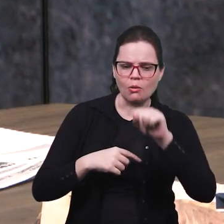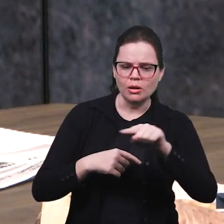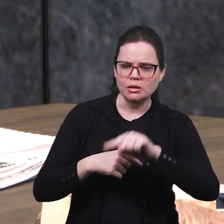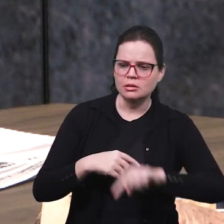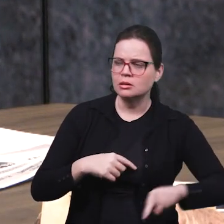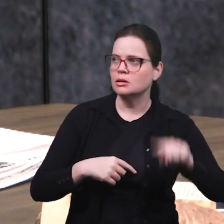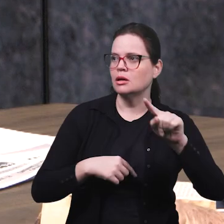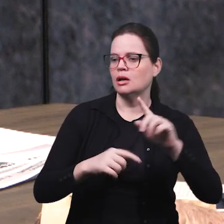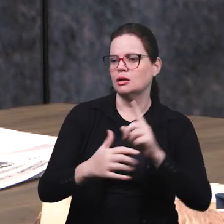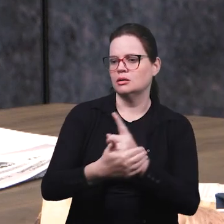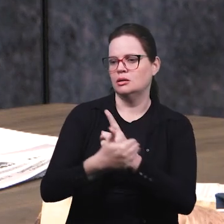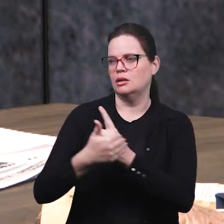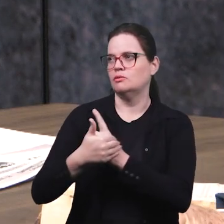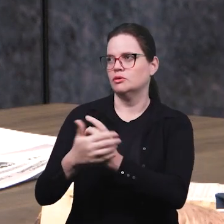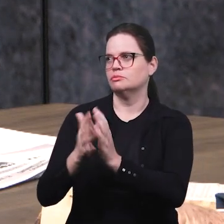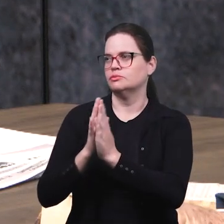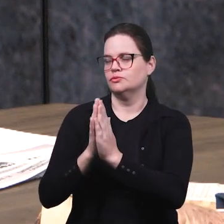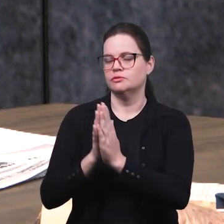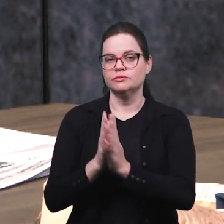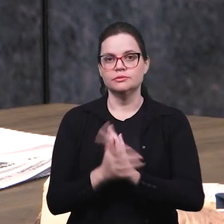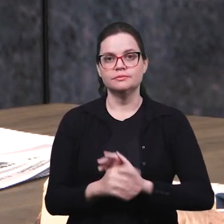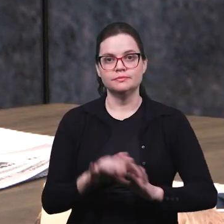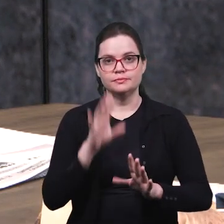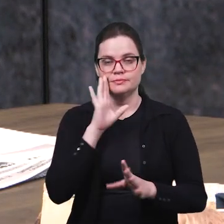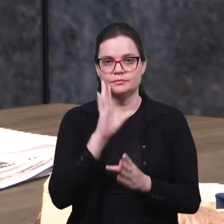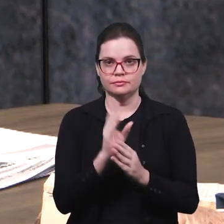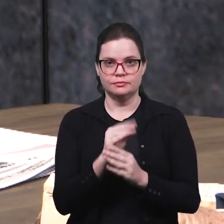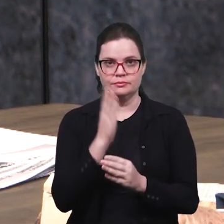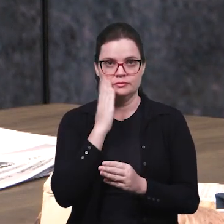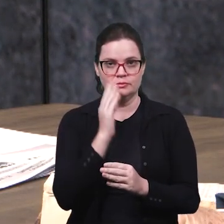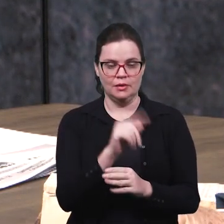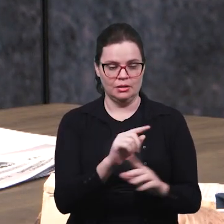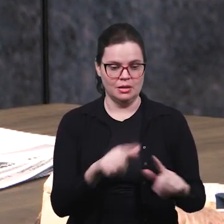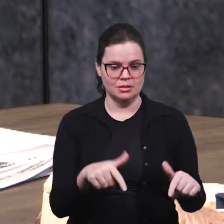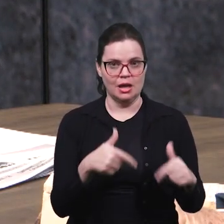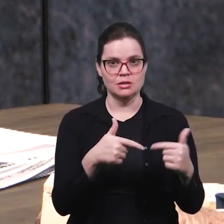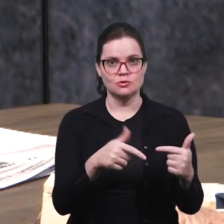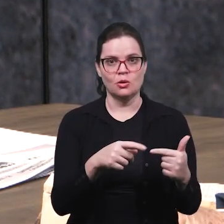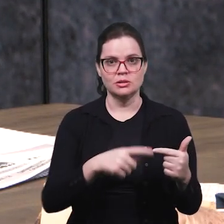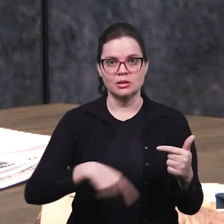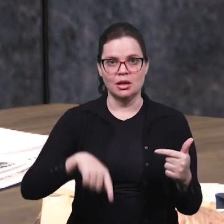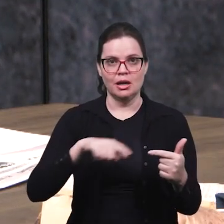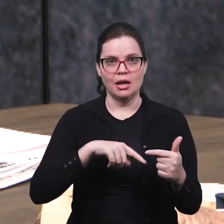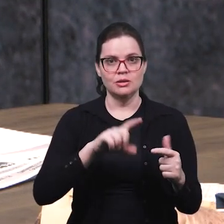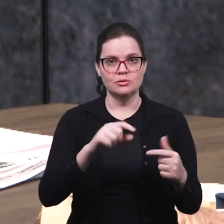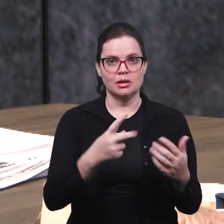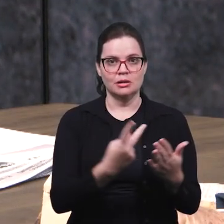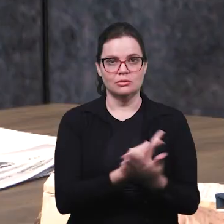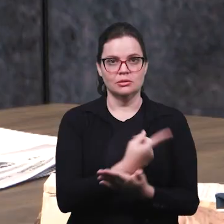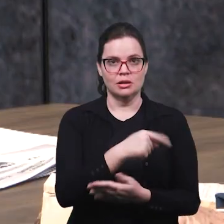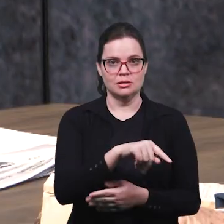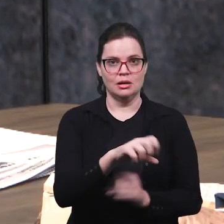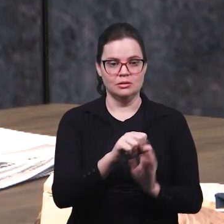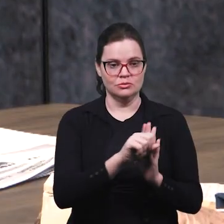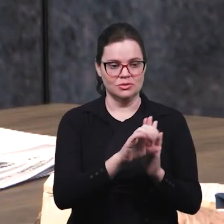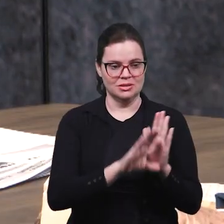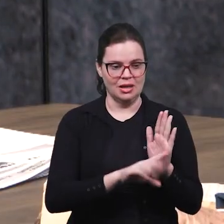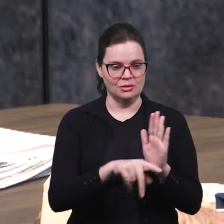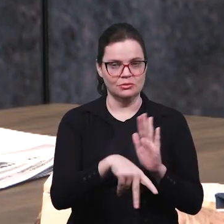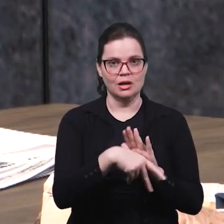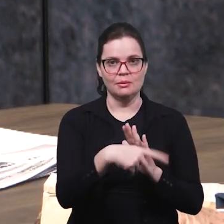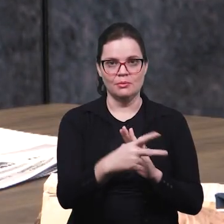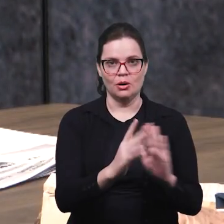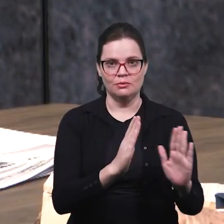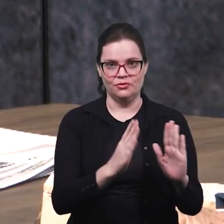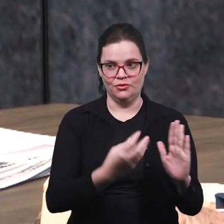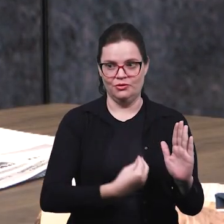entendimento desse segmento da igreja, desse movimento, eles saindo do mundo, do século, da vida secular,